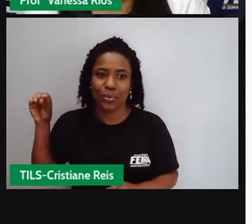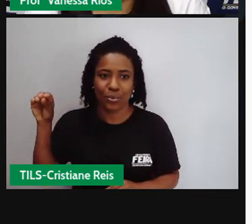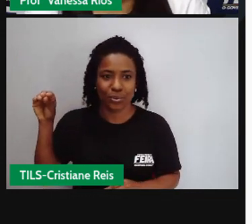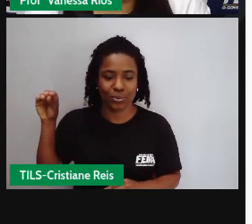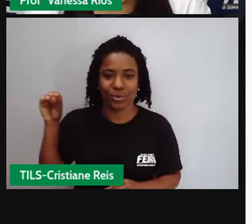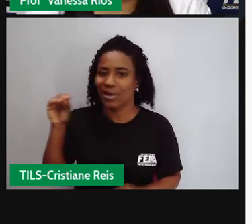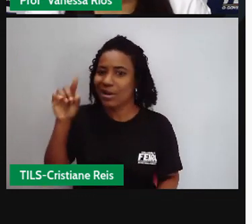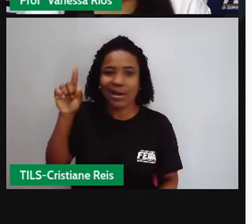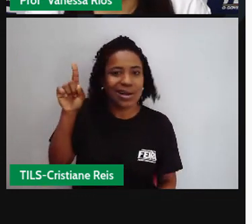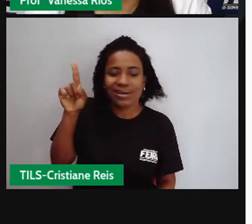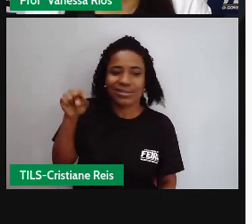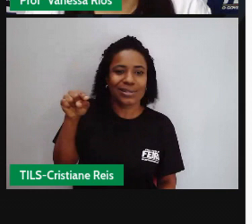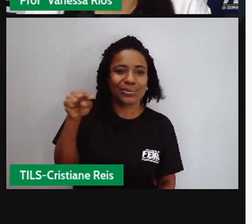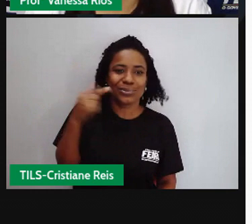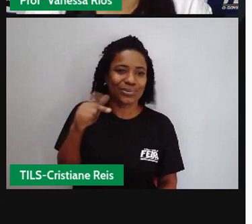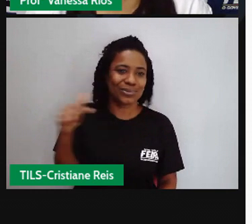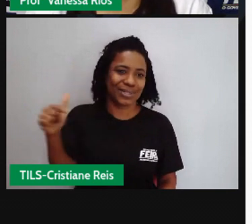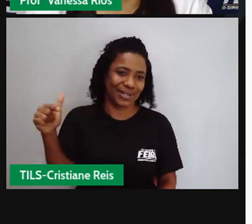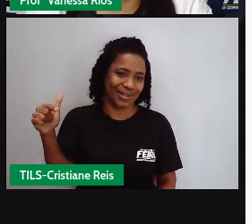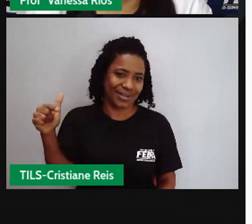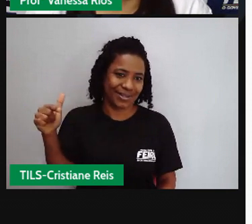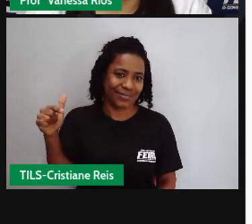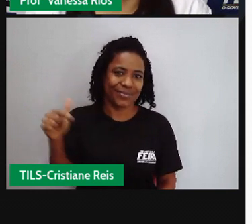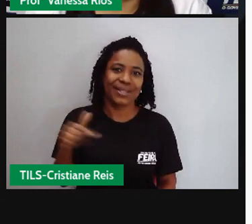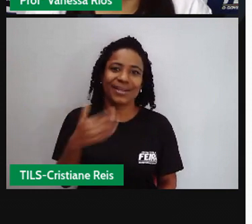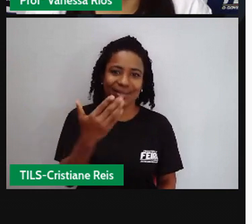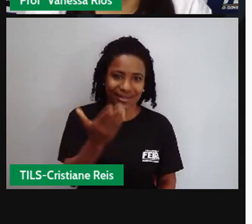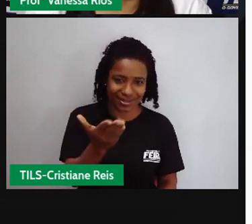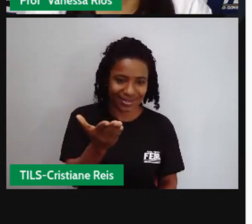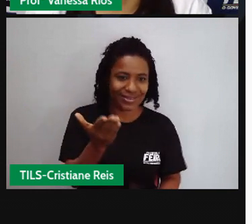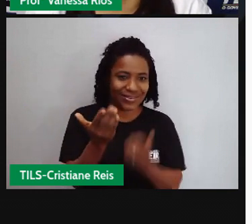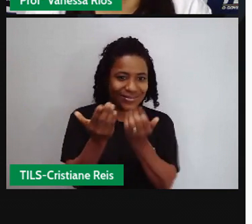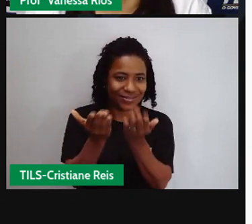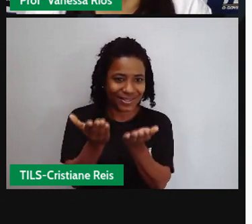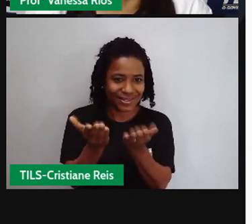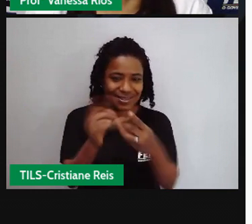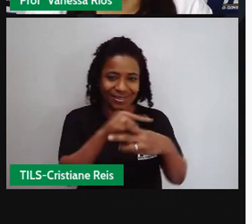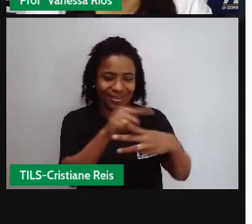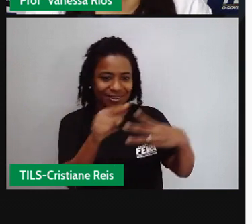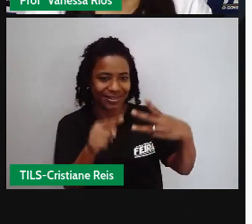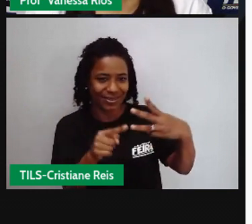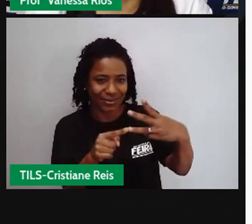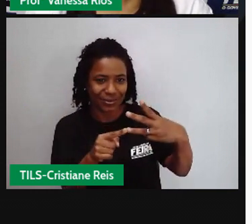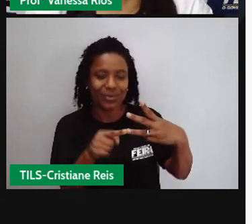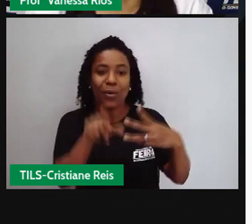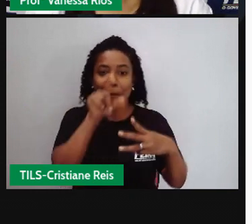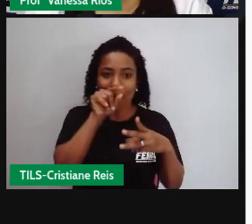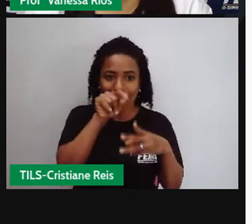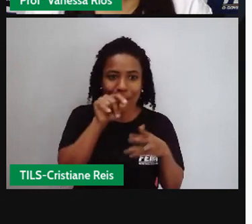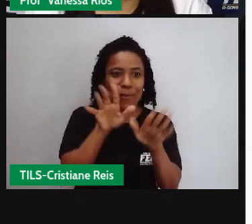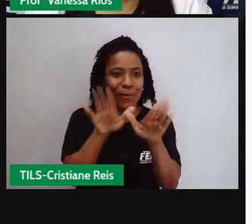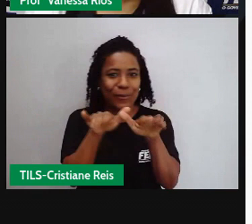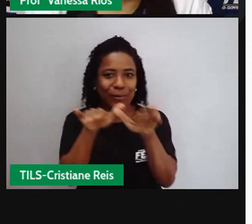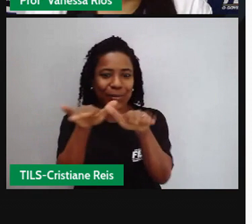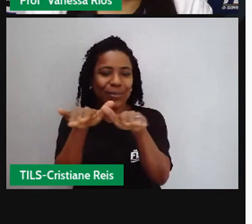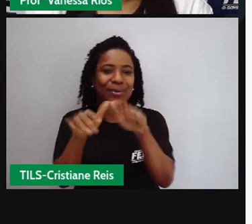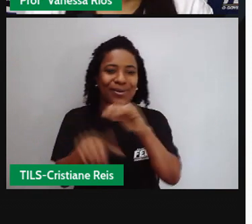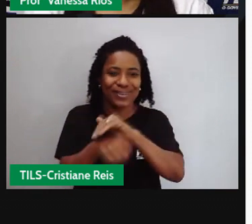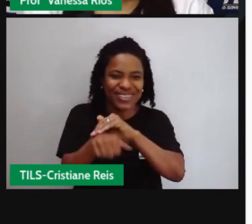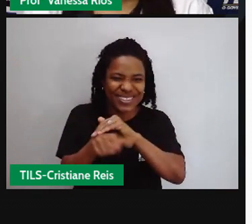quando pronunciadas. Que é o caso das palavras que a Pro colocou aqui como exemplo: urubu, tatu,